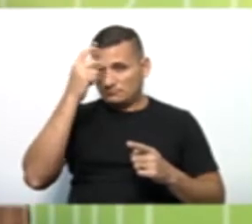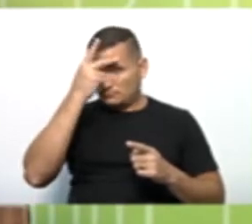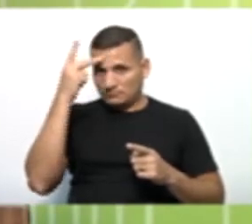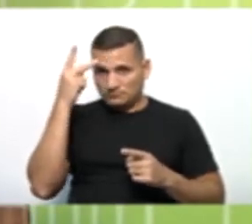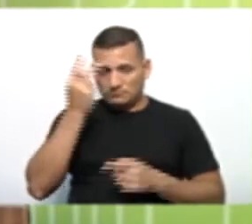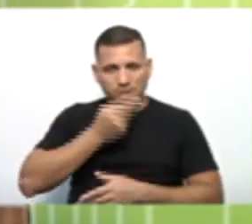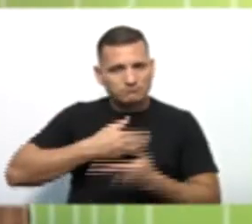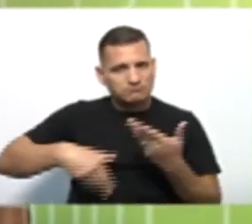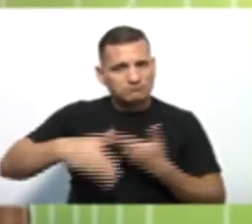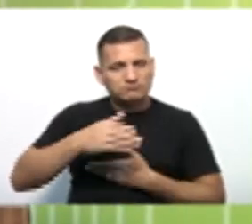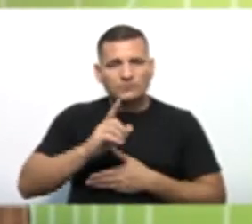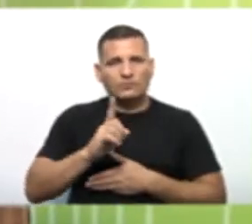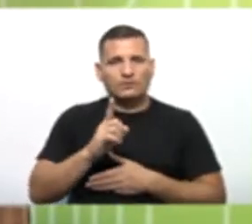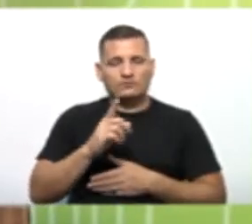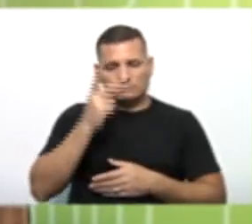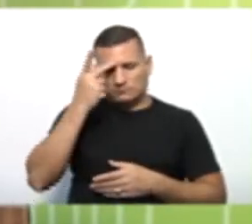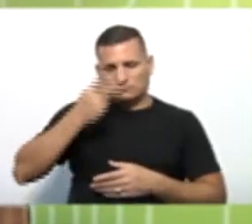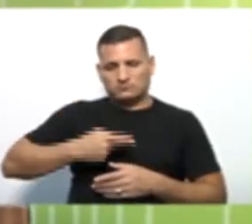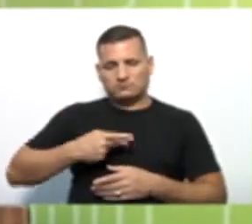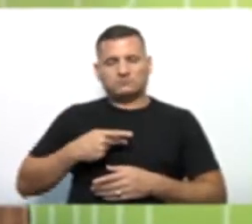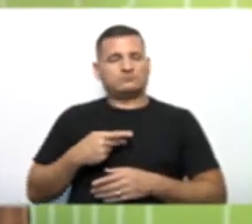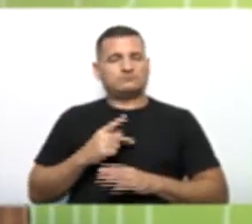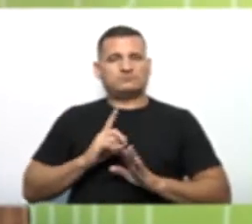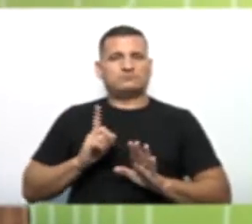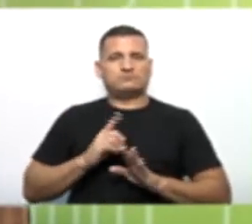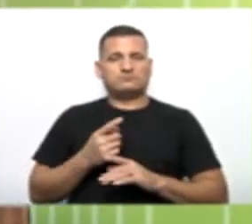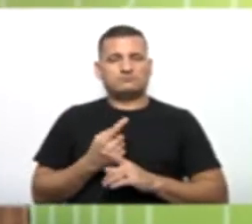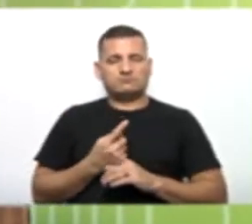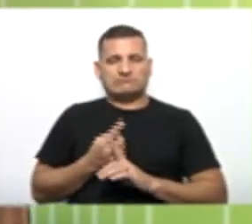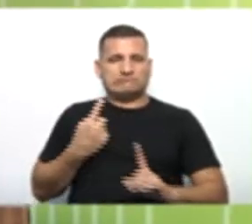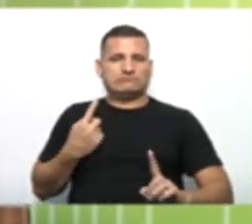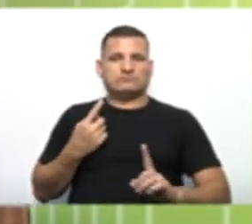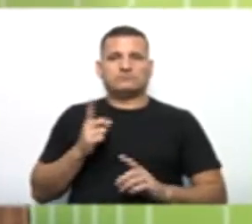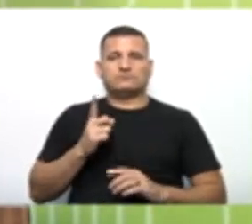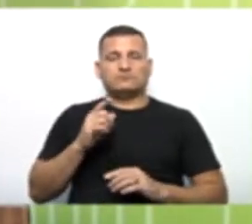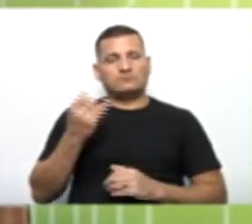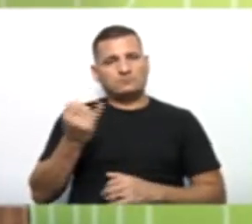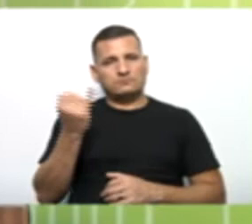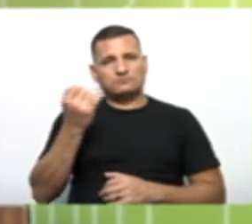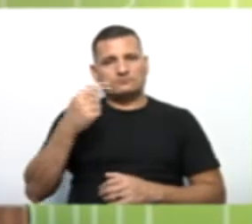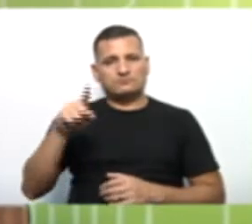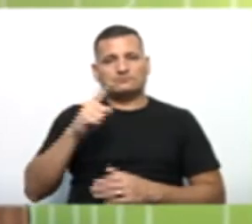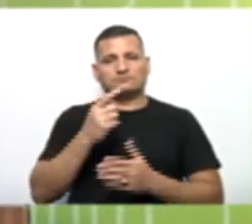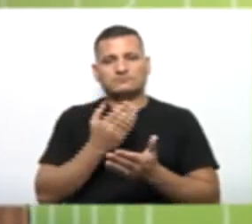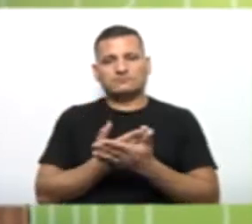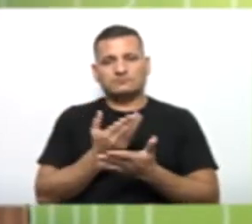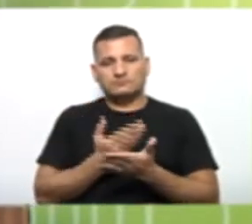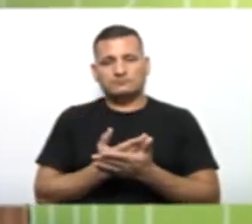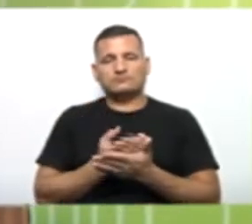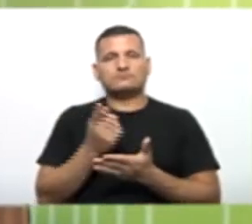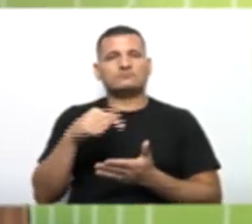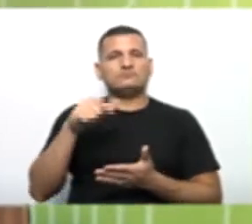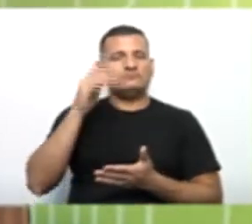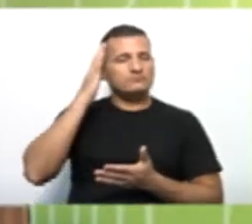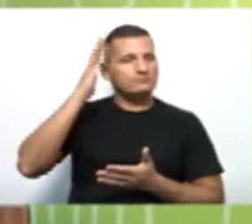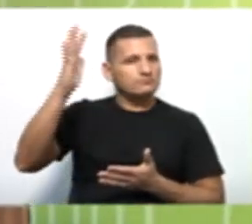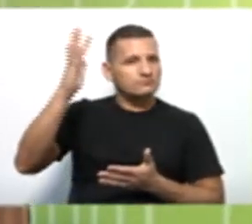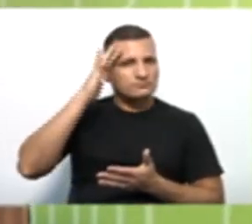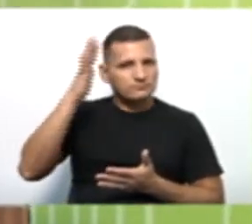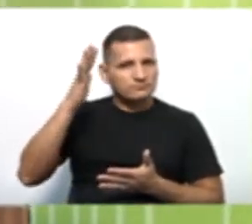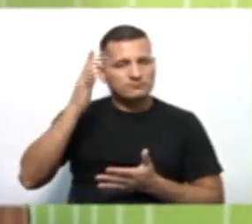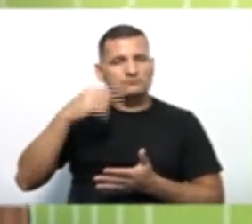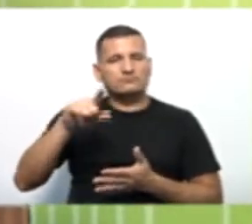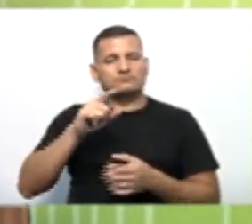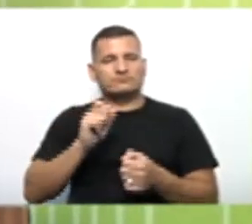individualmente entenderam pessoal então é muito importante que vocês estudem que vocês reflitam e